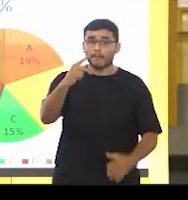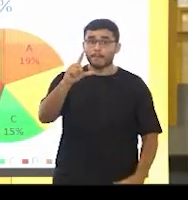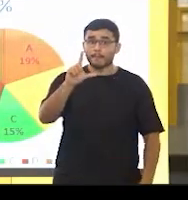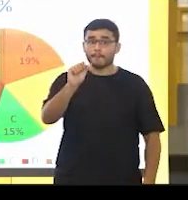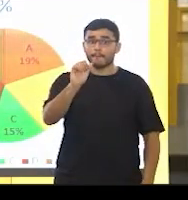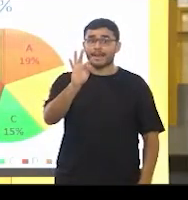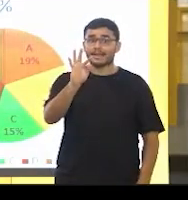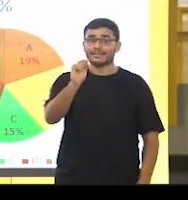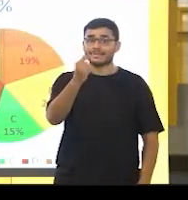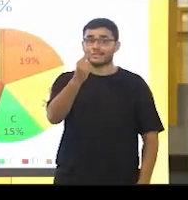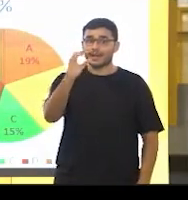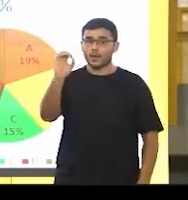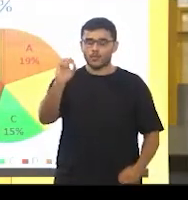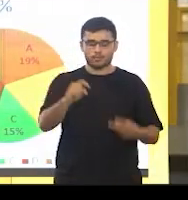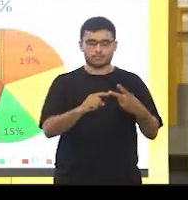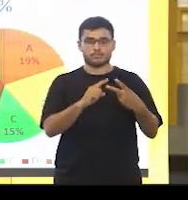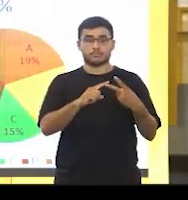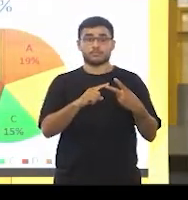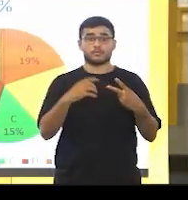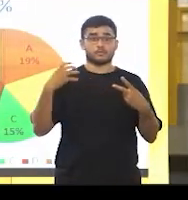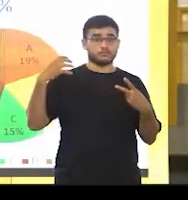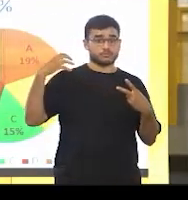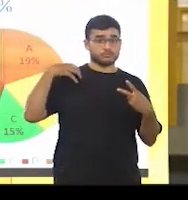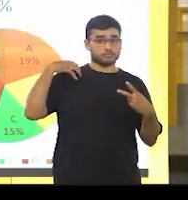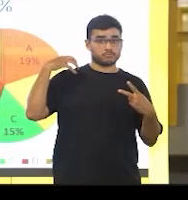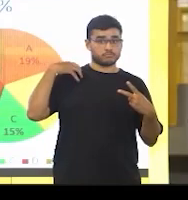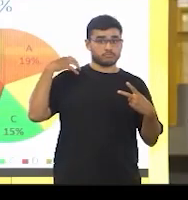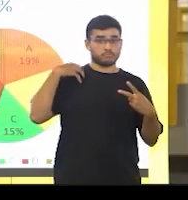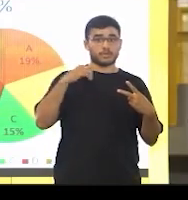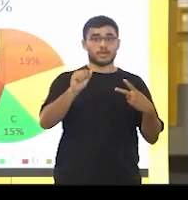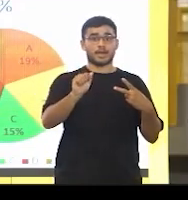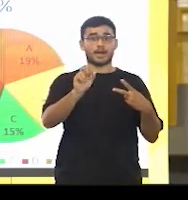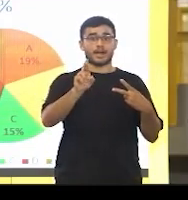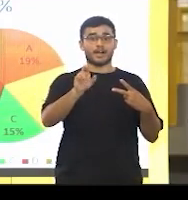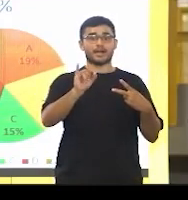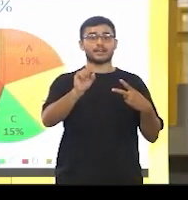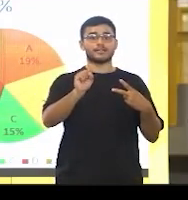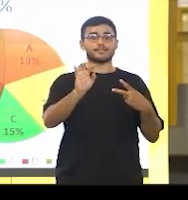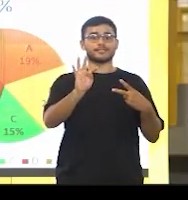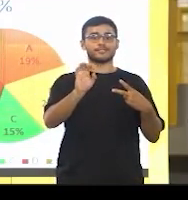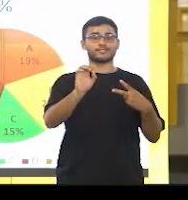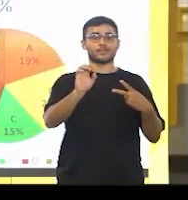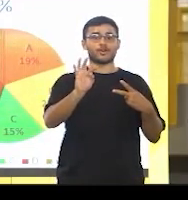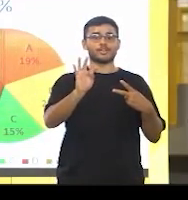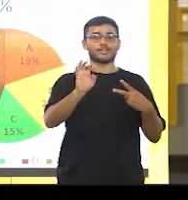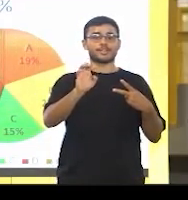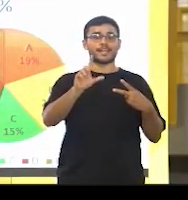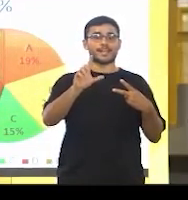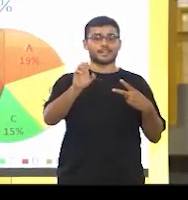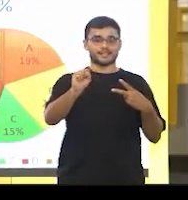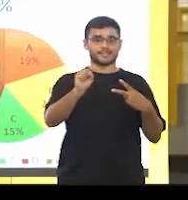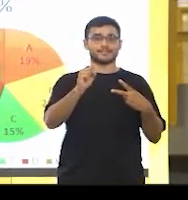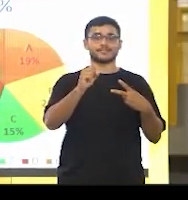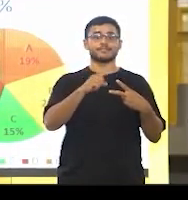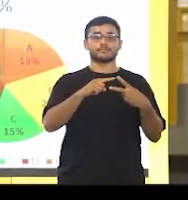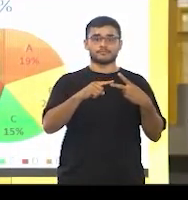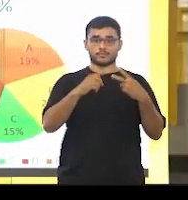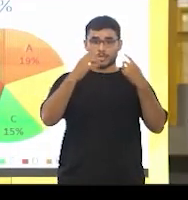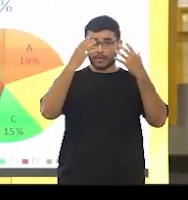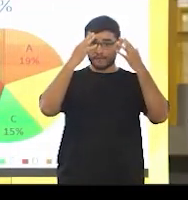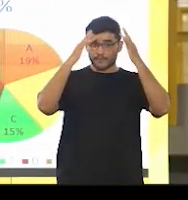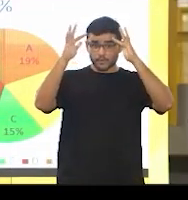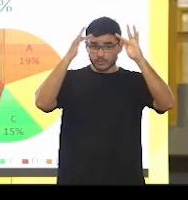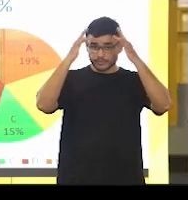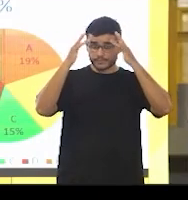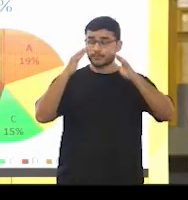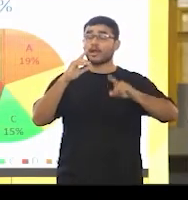Aristóteles, que é o berço, o período áureo da filosofia grega. Depois nós vamos para as